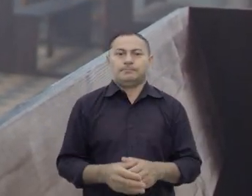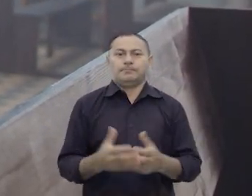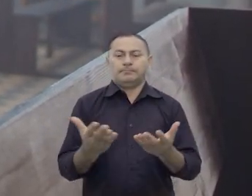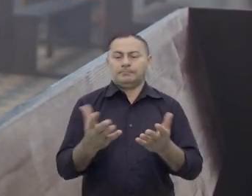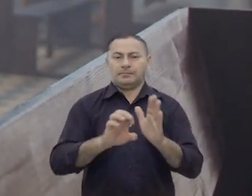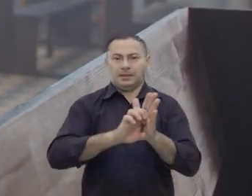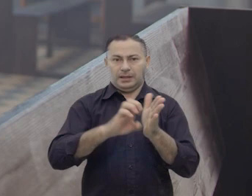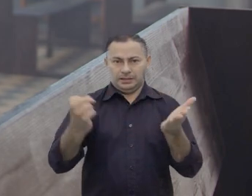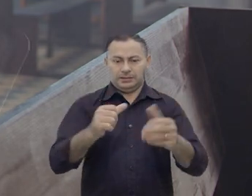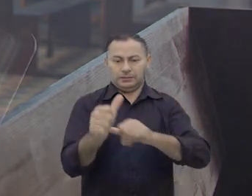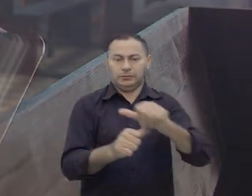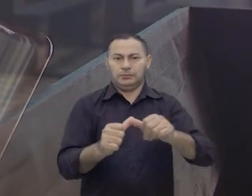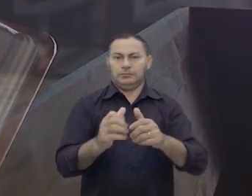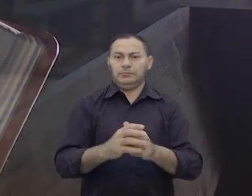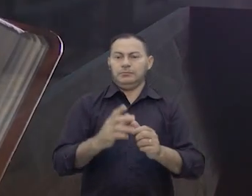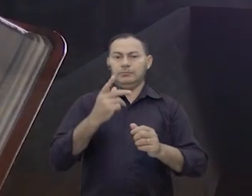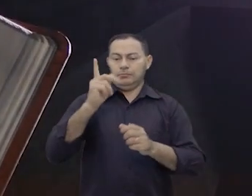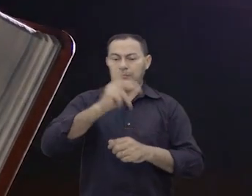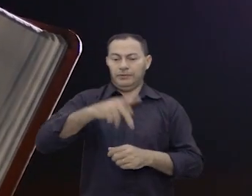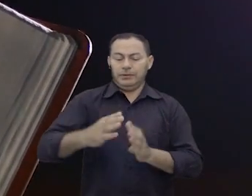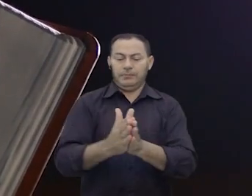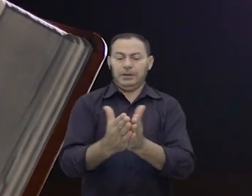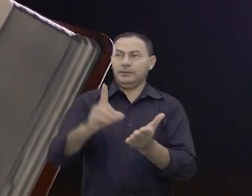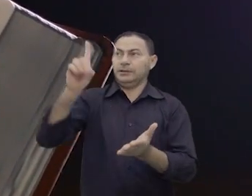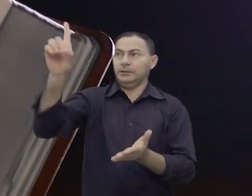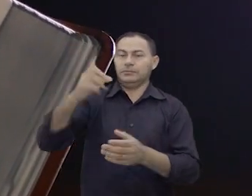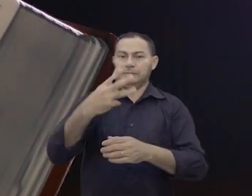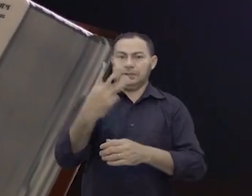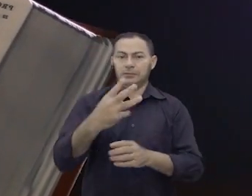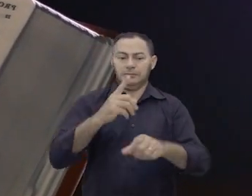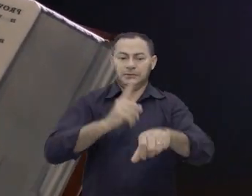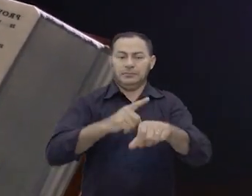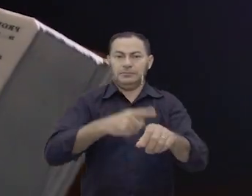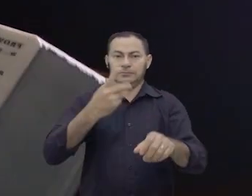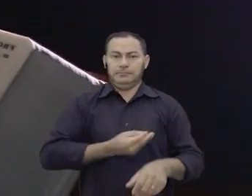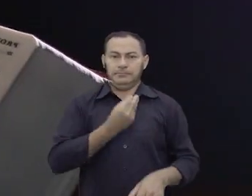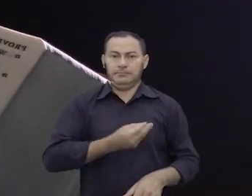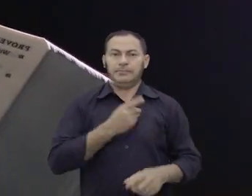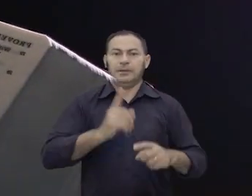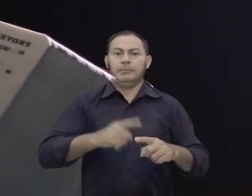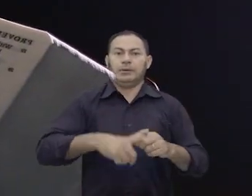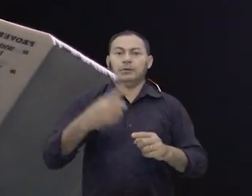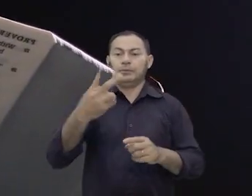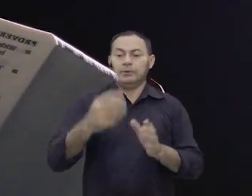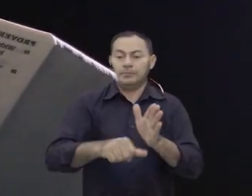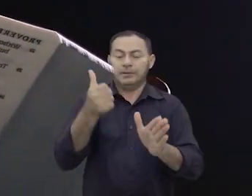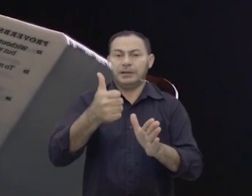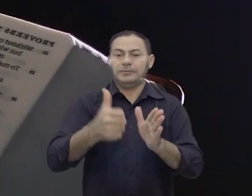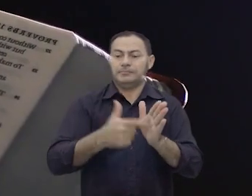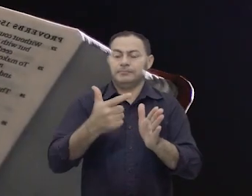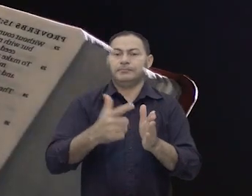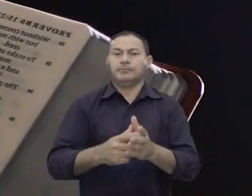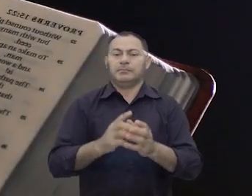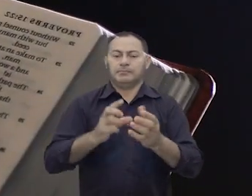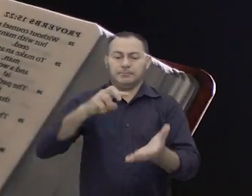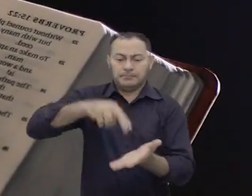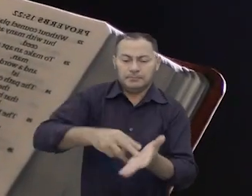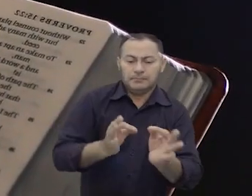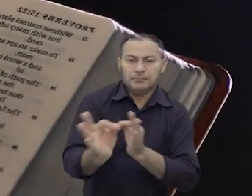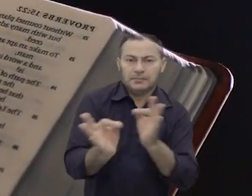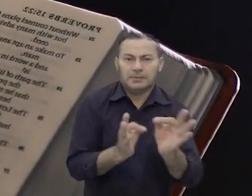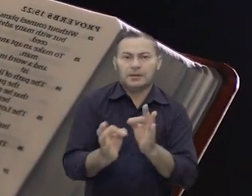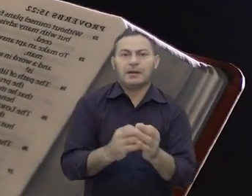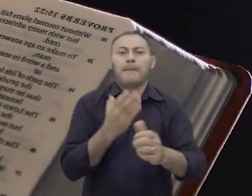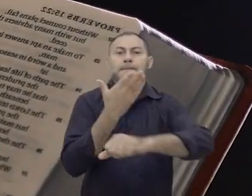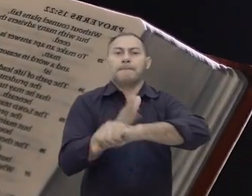ensinar. Esdras tornou-se um grande professor da palavra de Deus no terceiro período de sua vida, porque os 2 primeiros foram dedicados